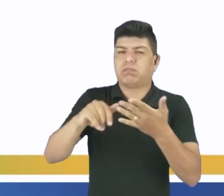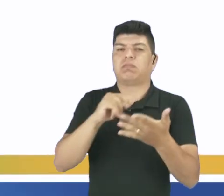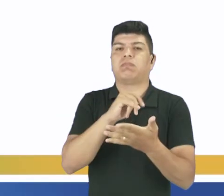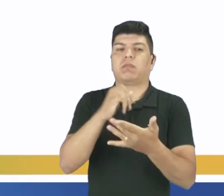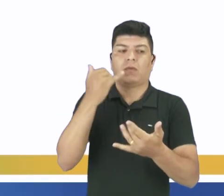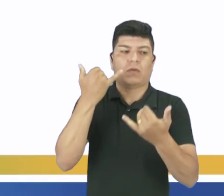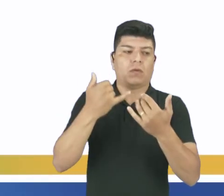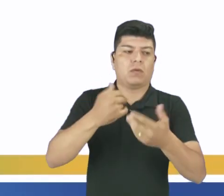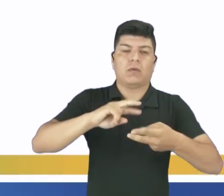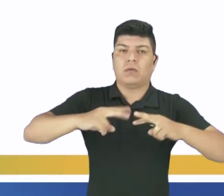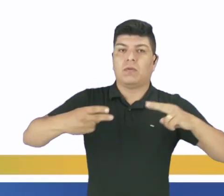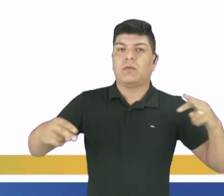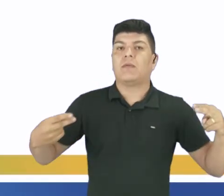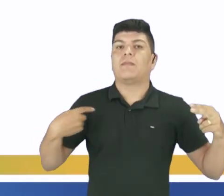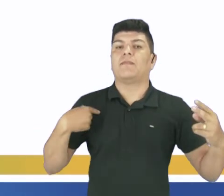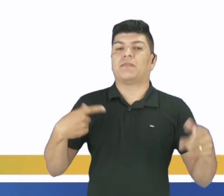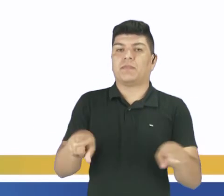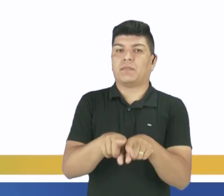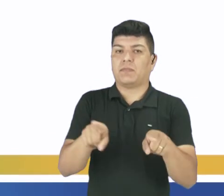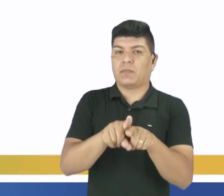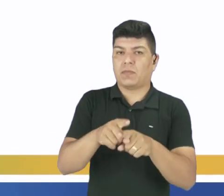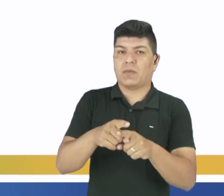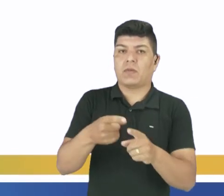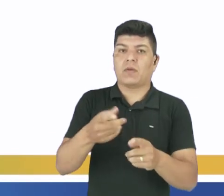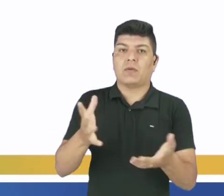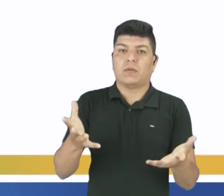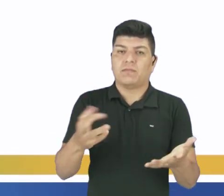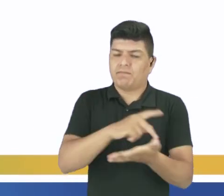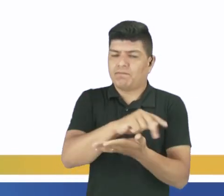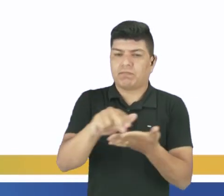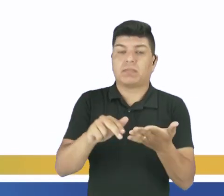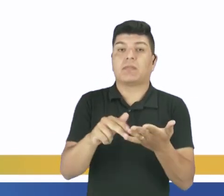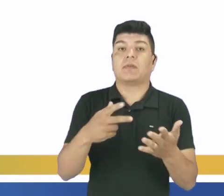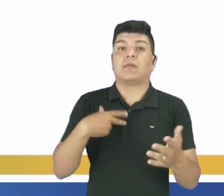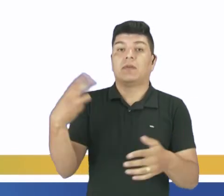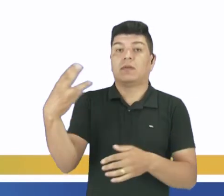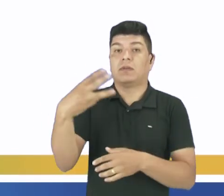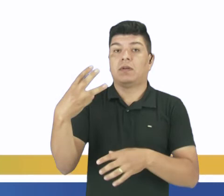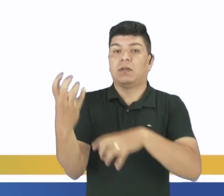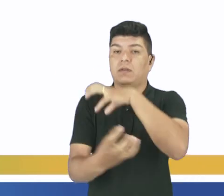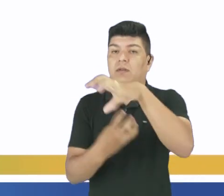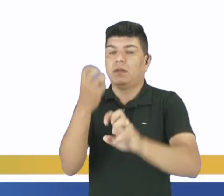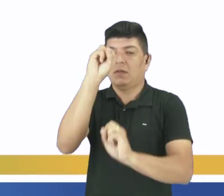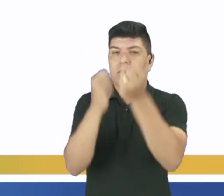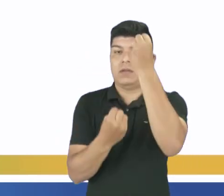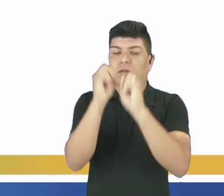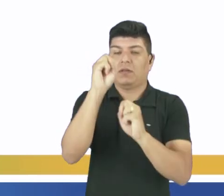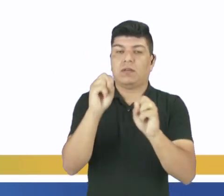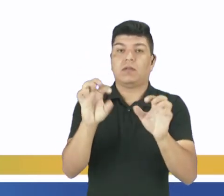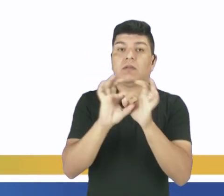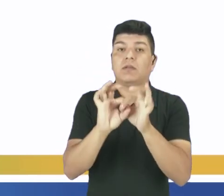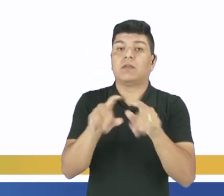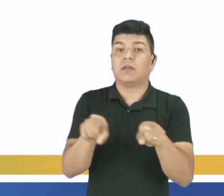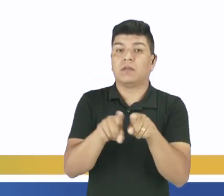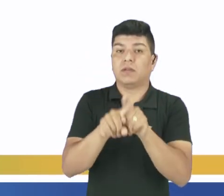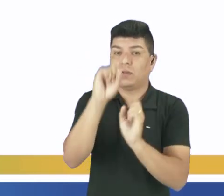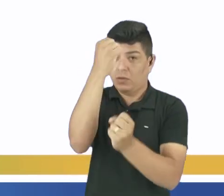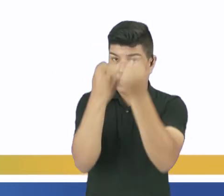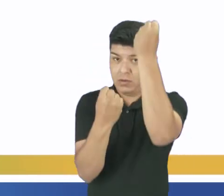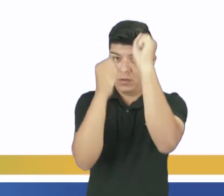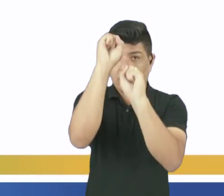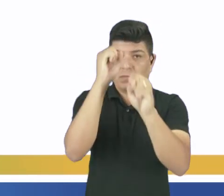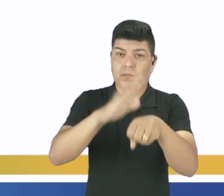informática, telecomunicações e eletrônica. Então a terceira revolução industrial tem a ver com máquinas